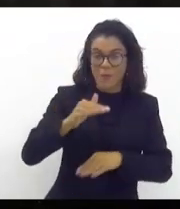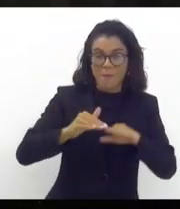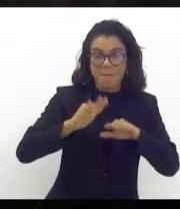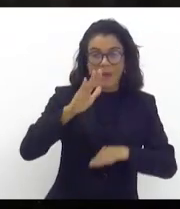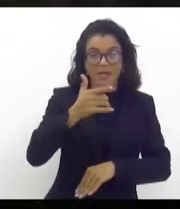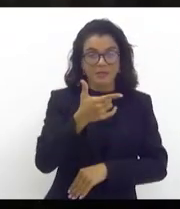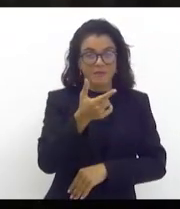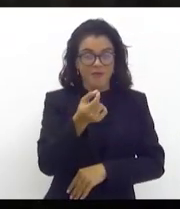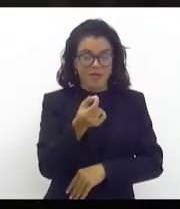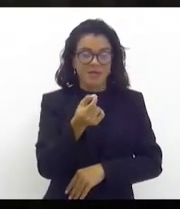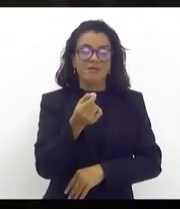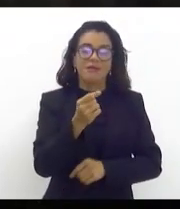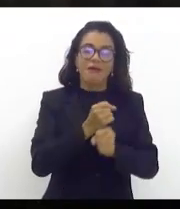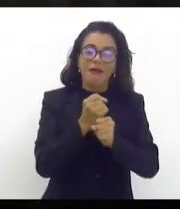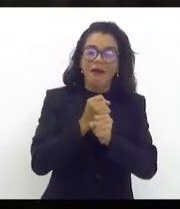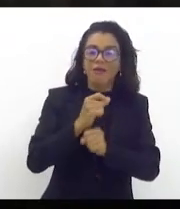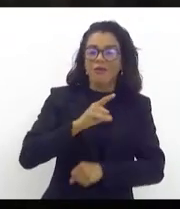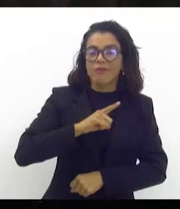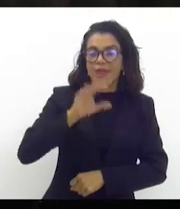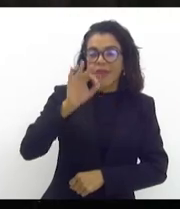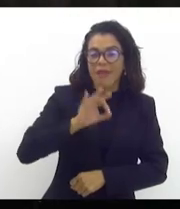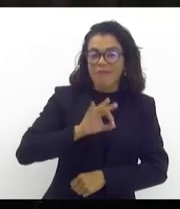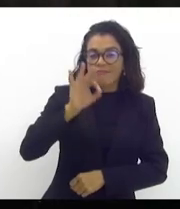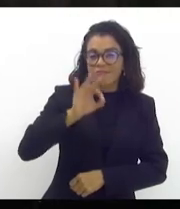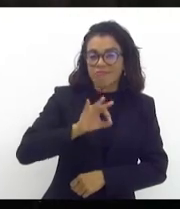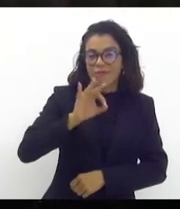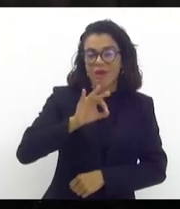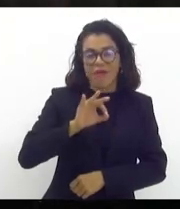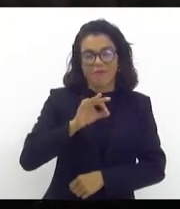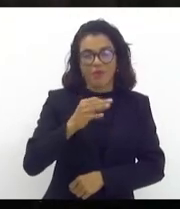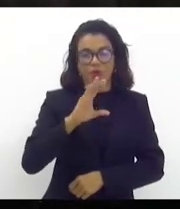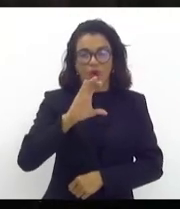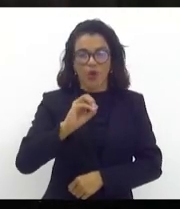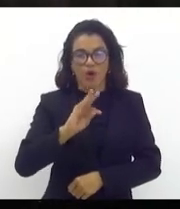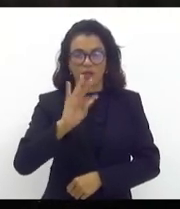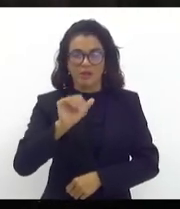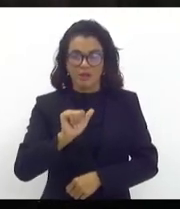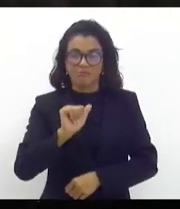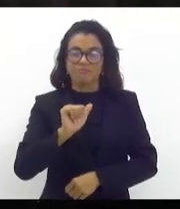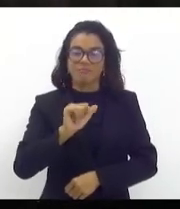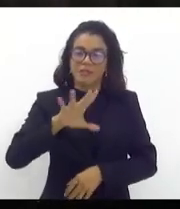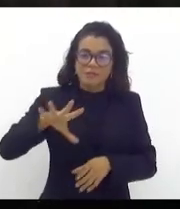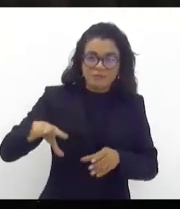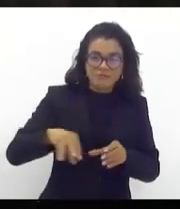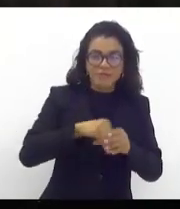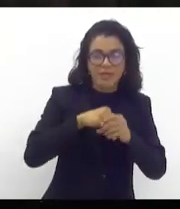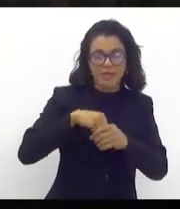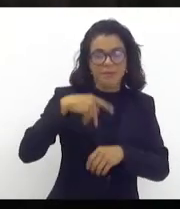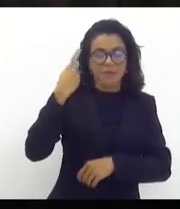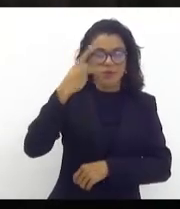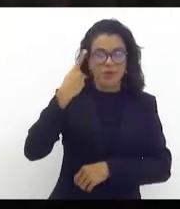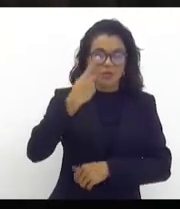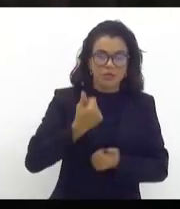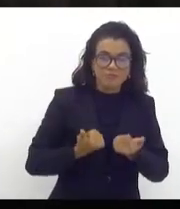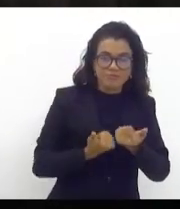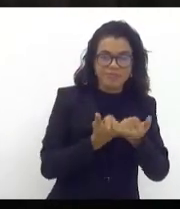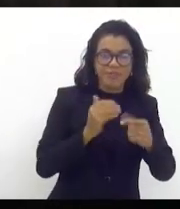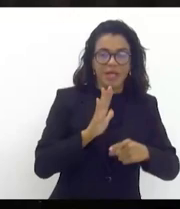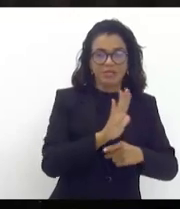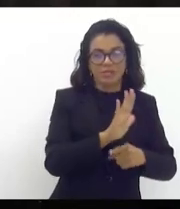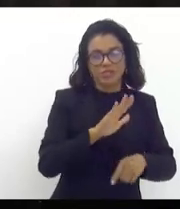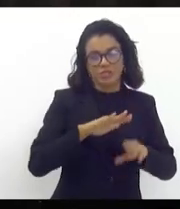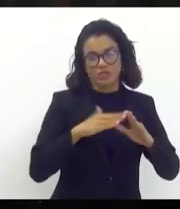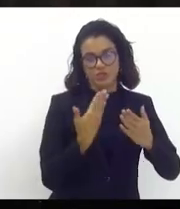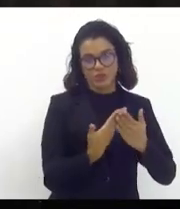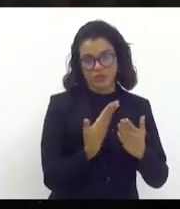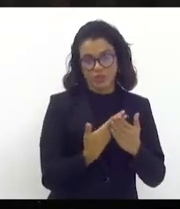as cotas na universidade, que, inclusive, é implementada concomitante a uma política de assistência estudantil. E que é